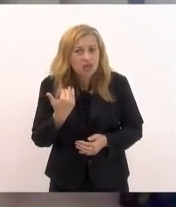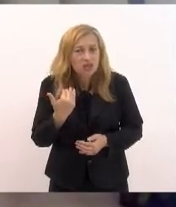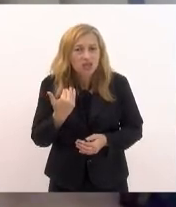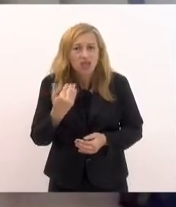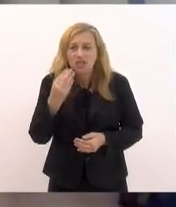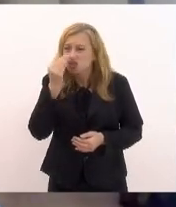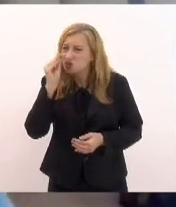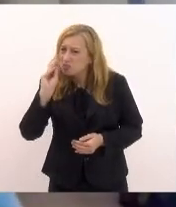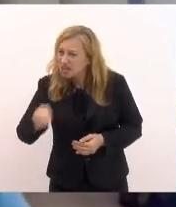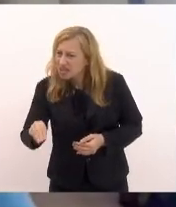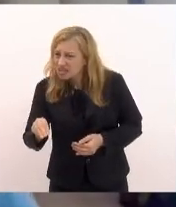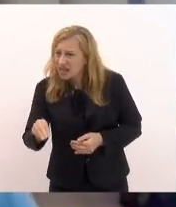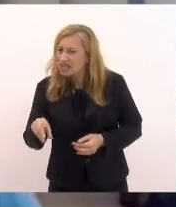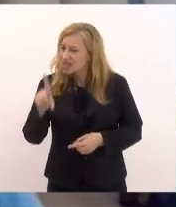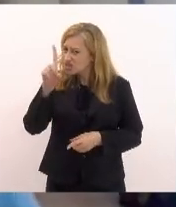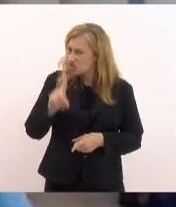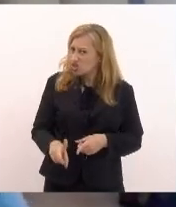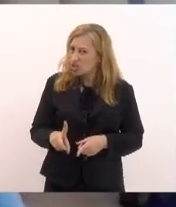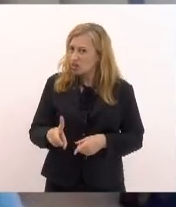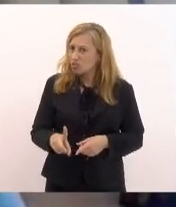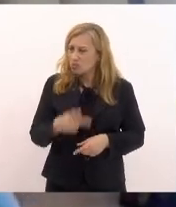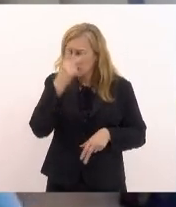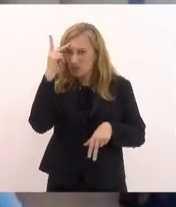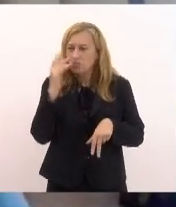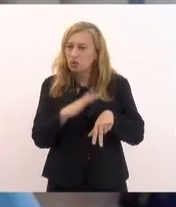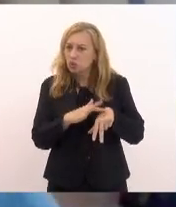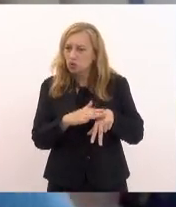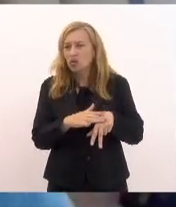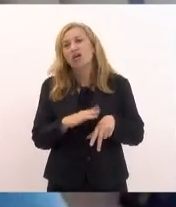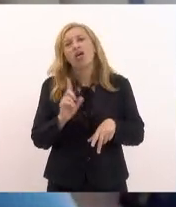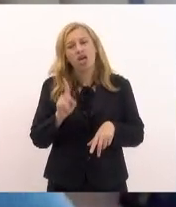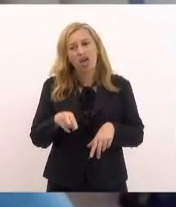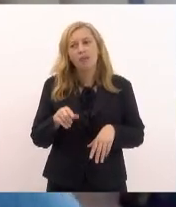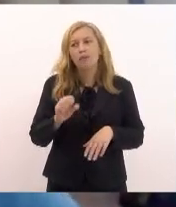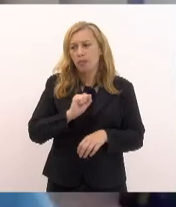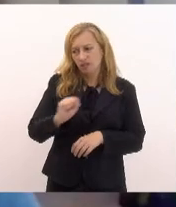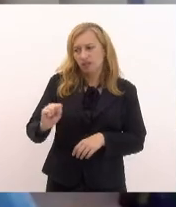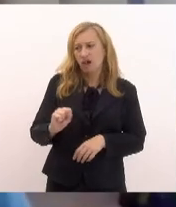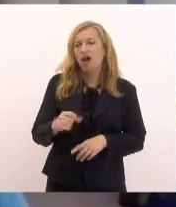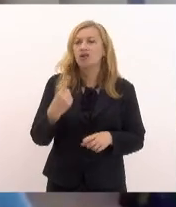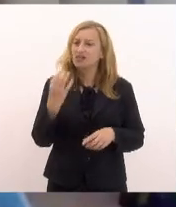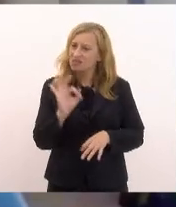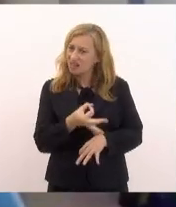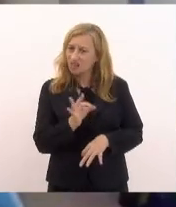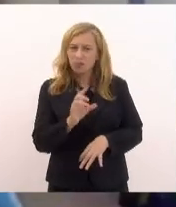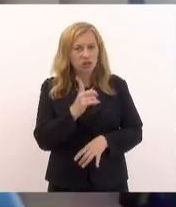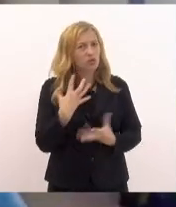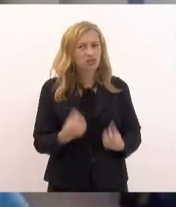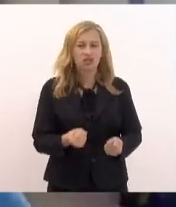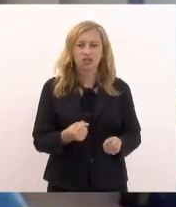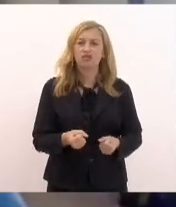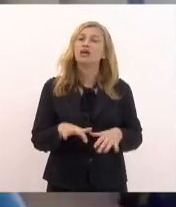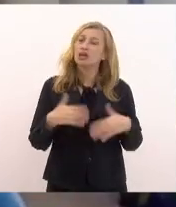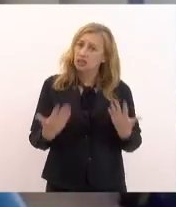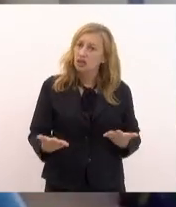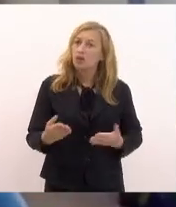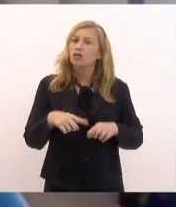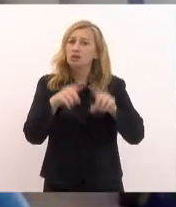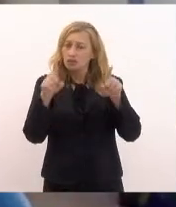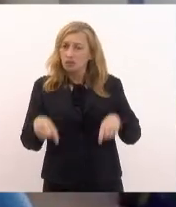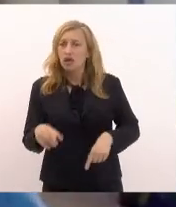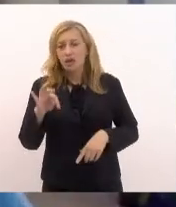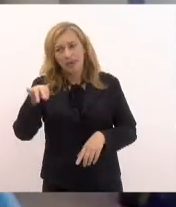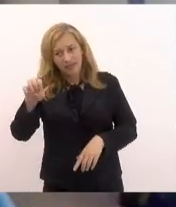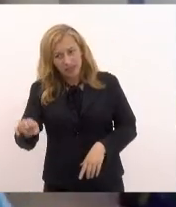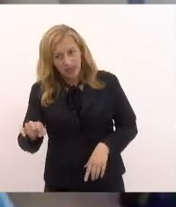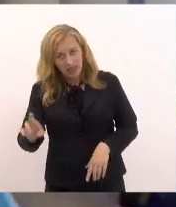esse direito do servidor com comorbidade é empurrá-lo para a morte, o que evidentemente não é aceitável. Então, servidores da Emater,